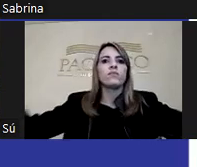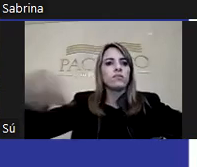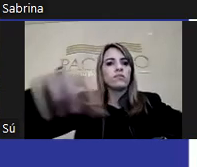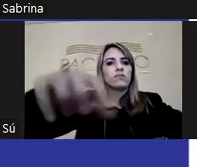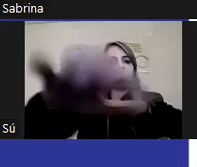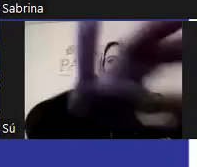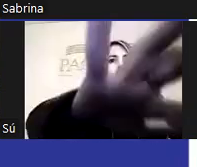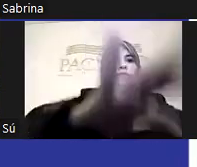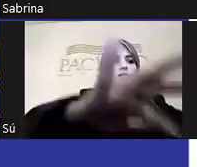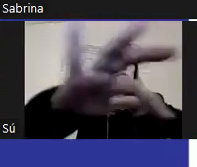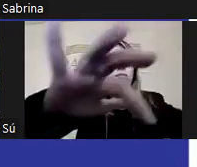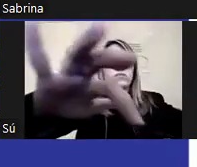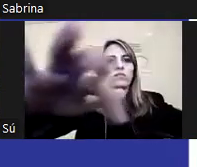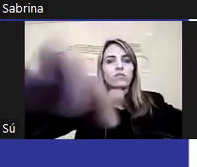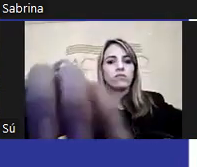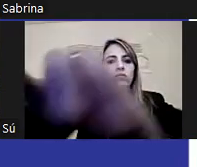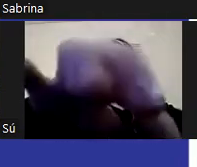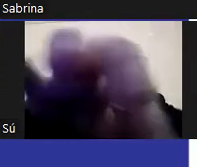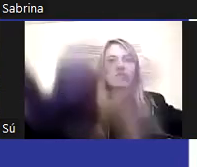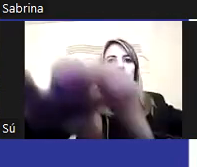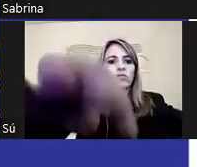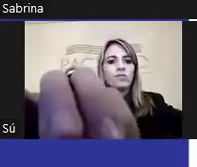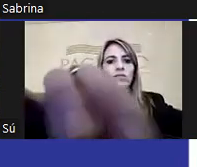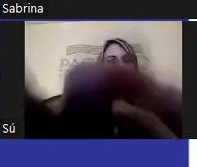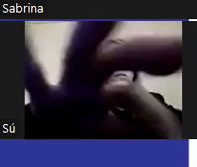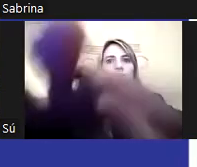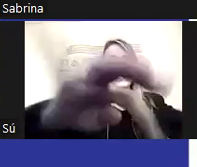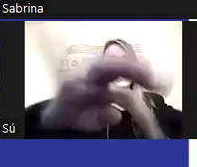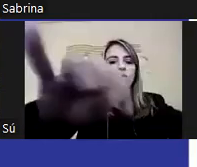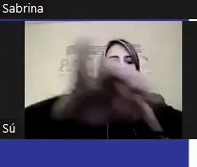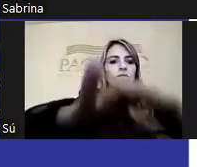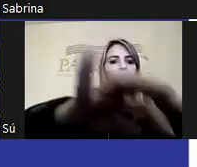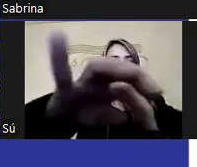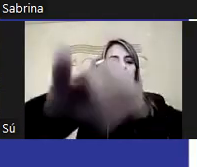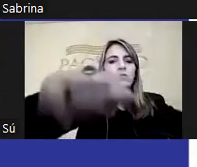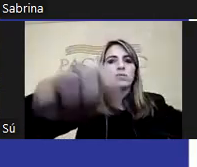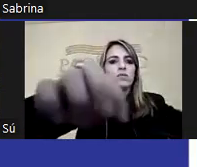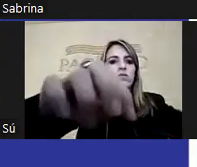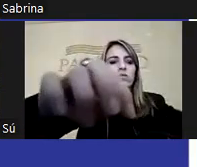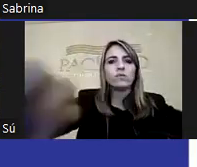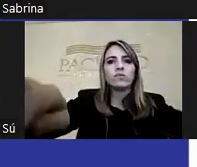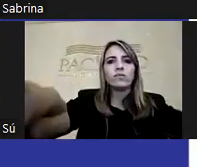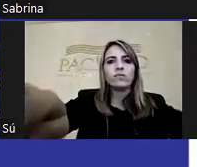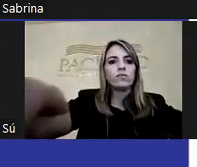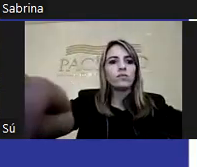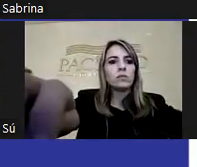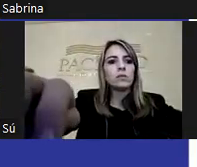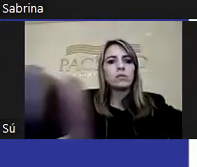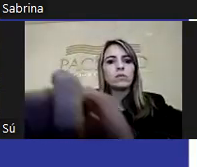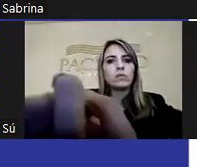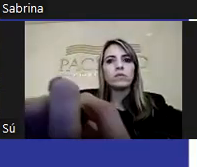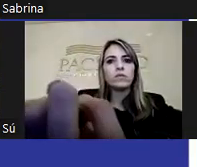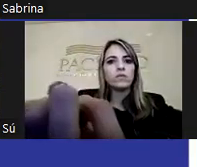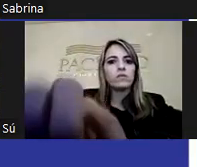É possível que uma das manifestações de masoquismo venha dessa origem, daqueles pais brutos que